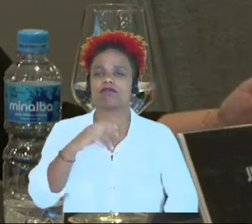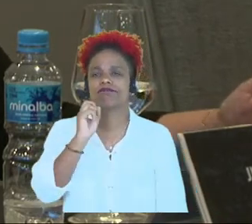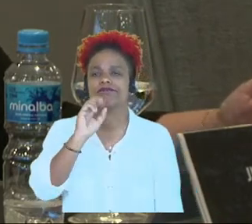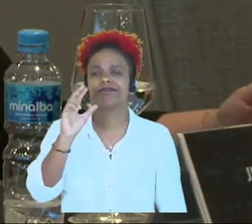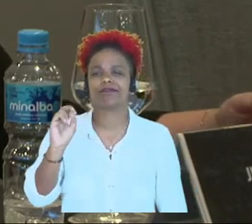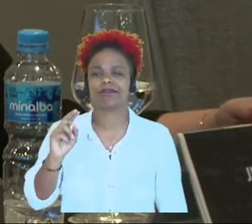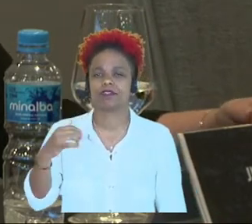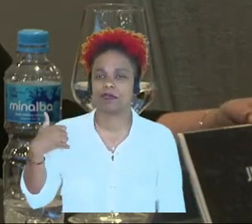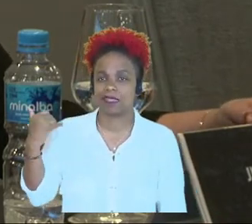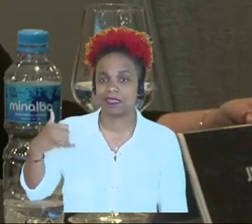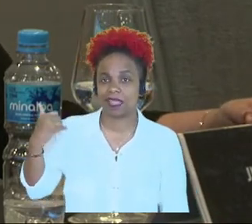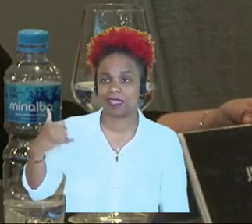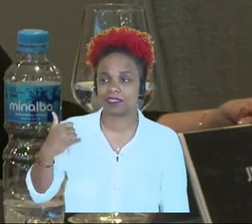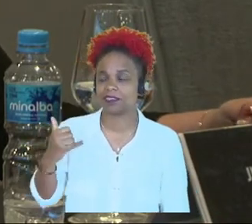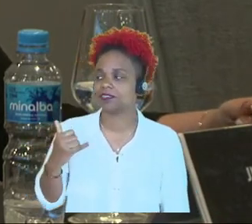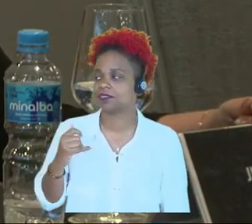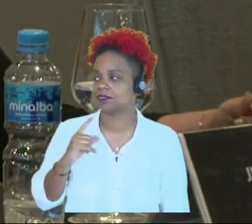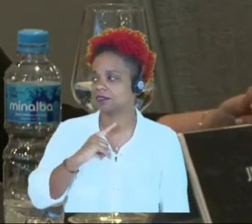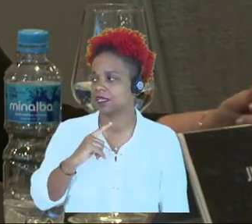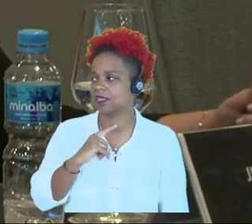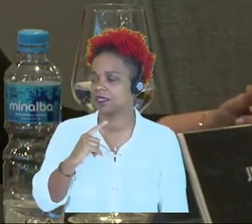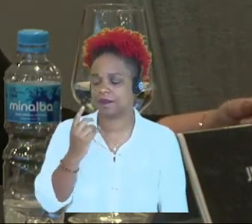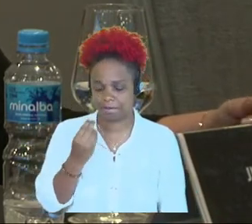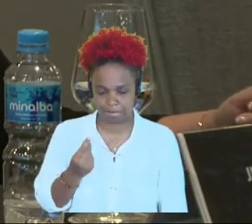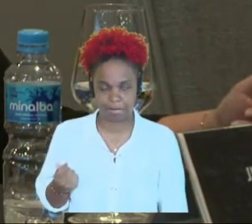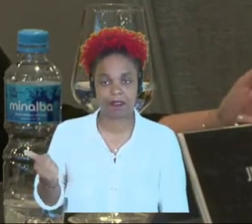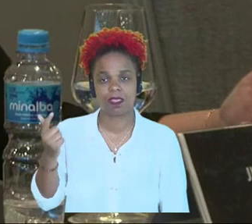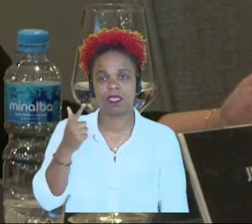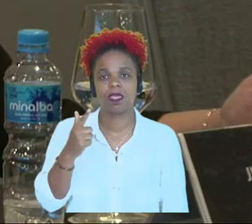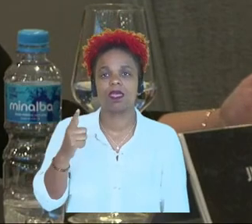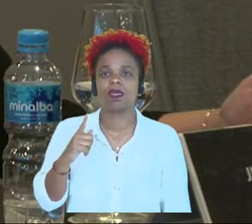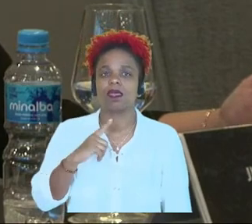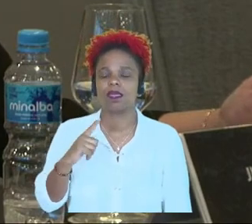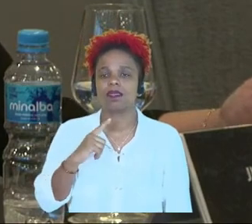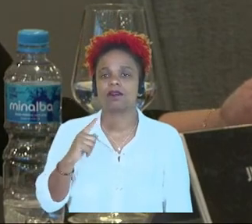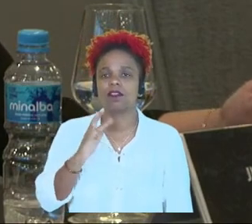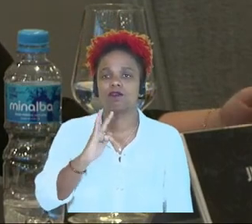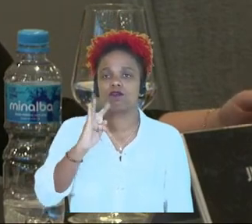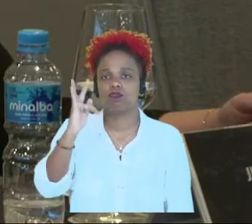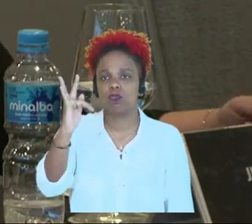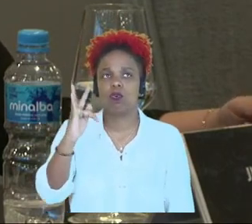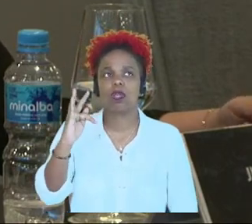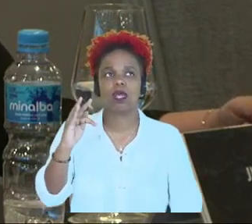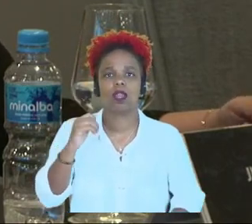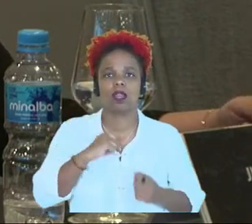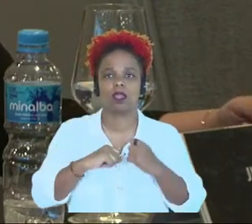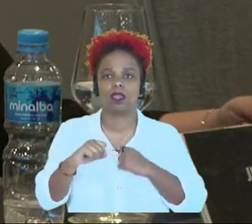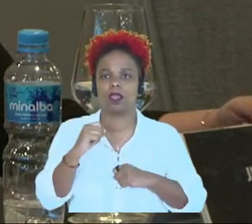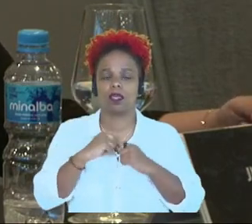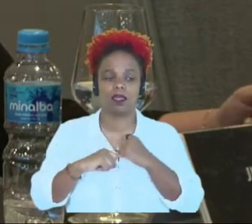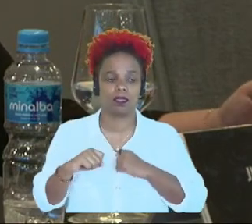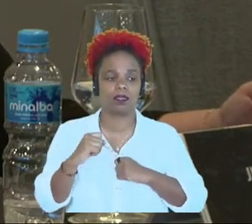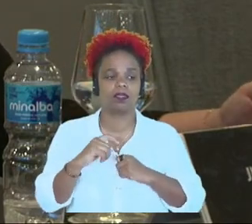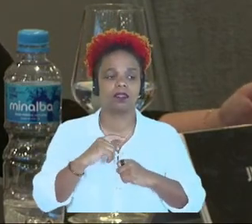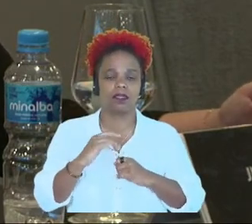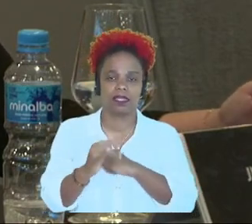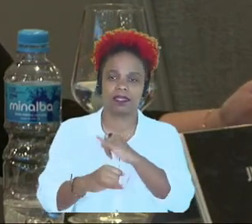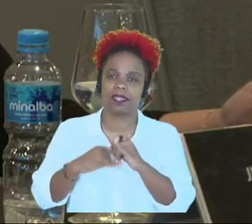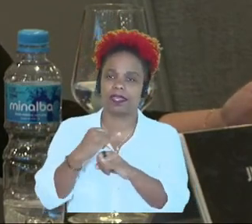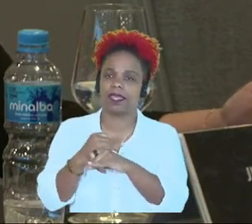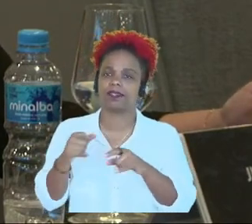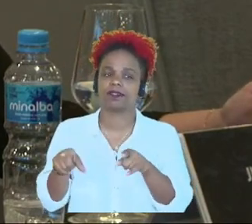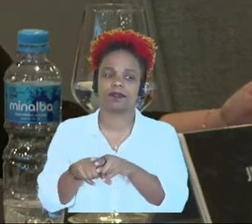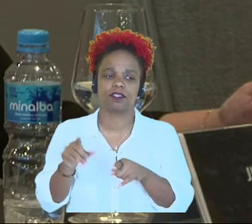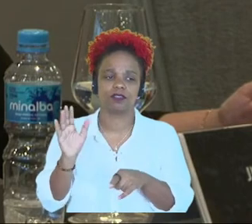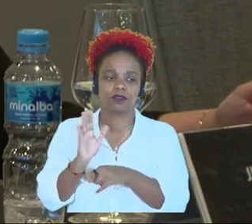da minha idade tendo muita expectativa sobre o futuro. Né? E acho que a questão da internet ajudou